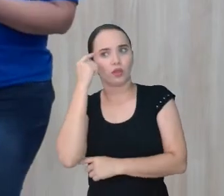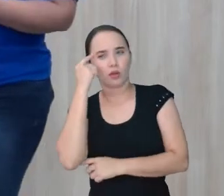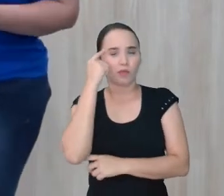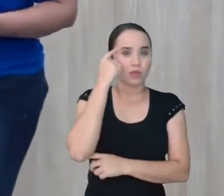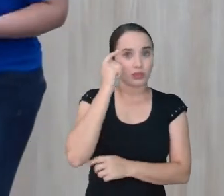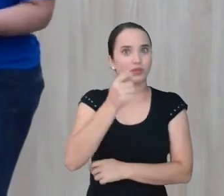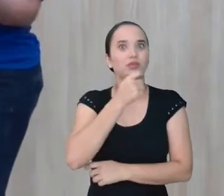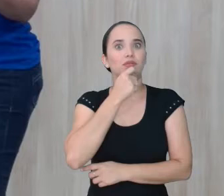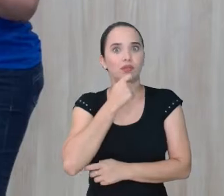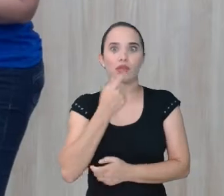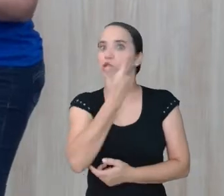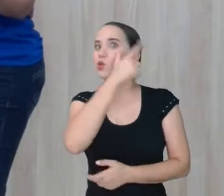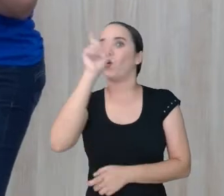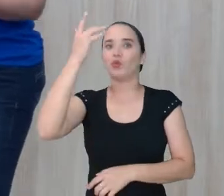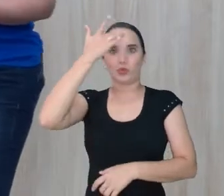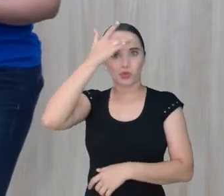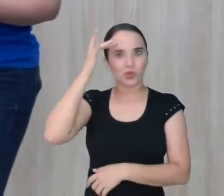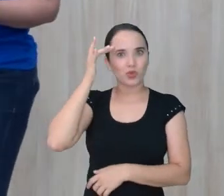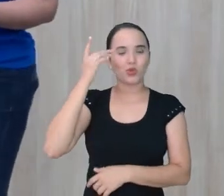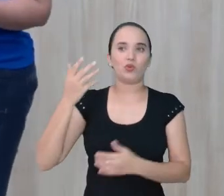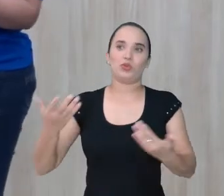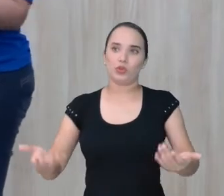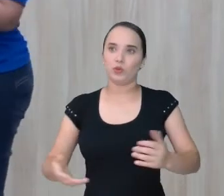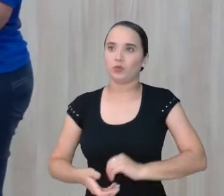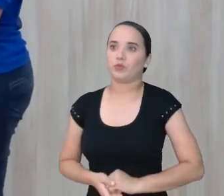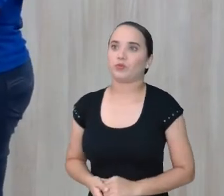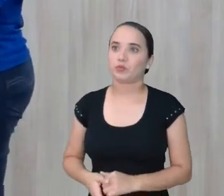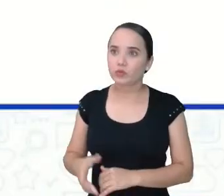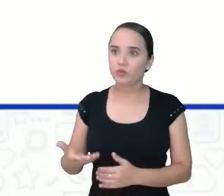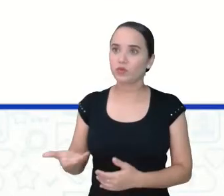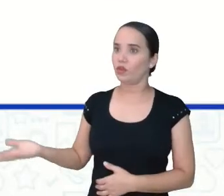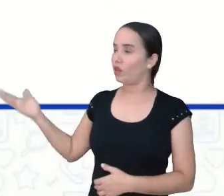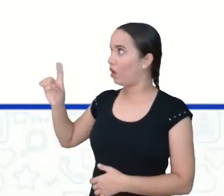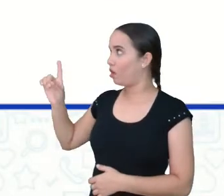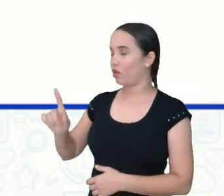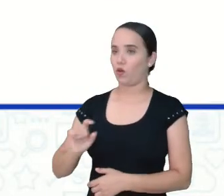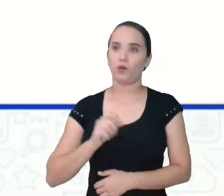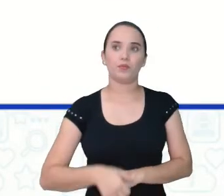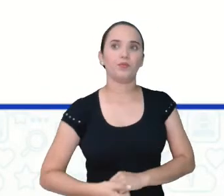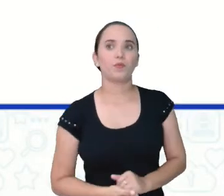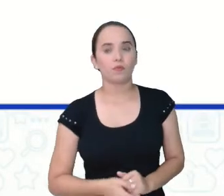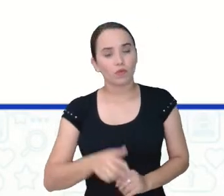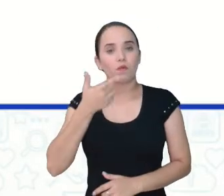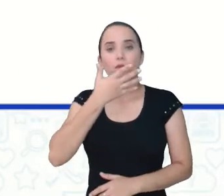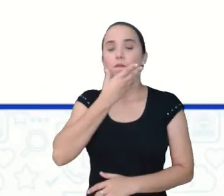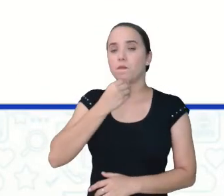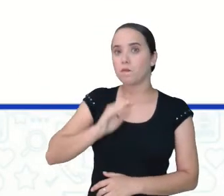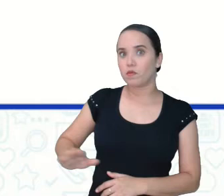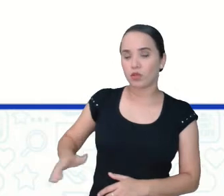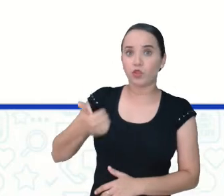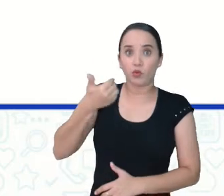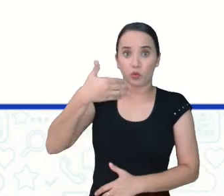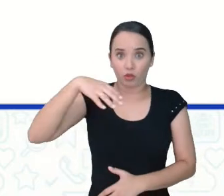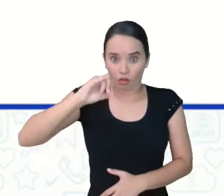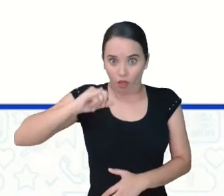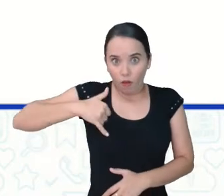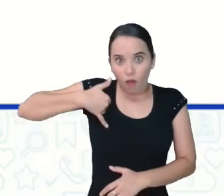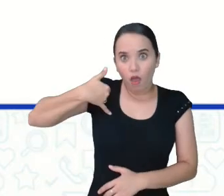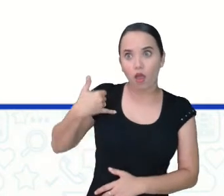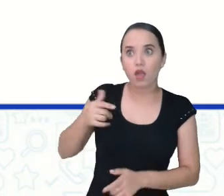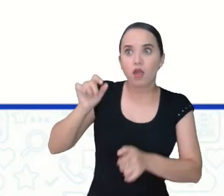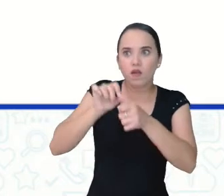também a questão do menino de 10 anos que faz cachecóis para sem-teto e pessoas com câncer. Mais uma vez a gente